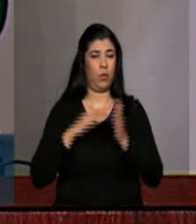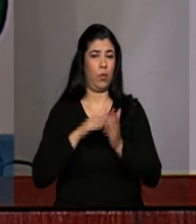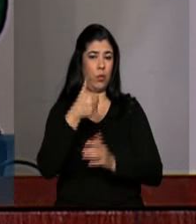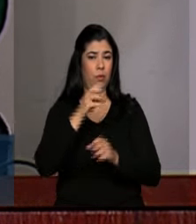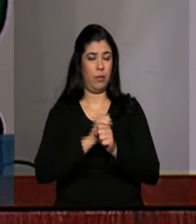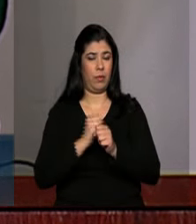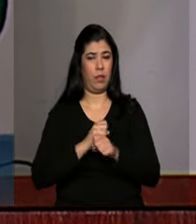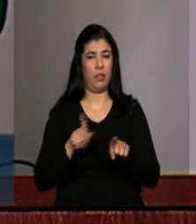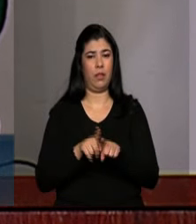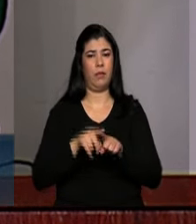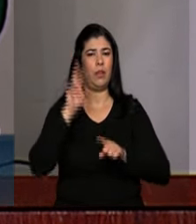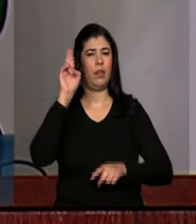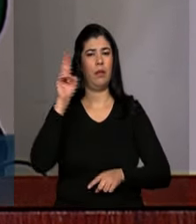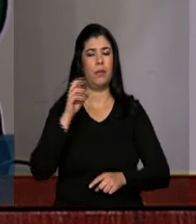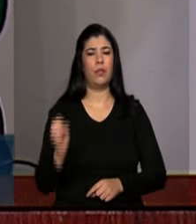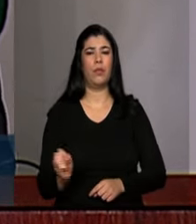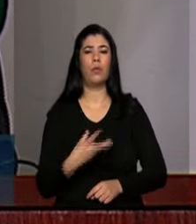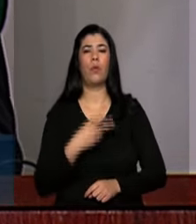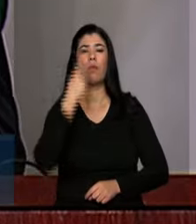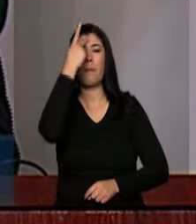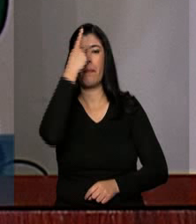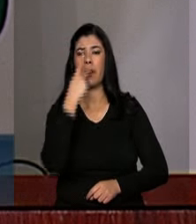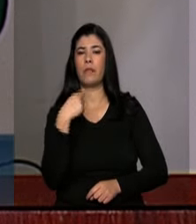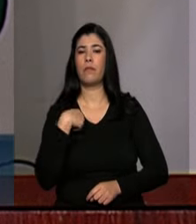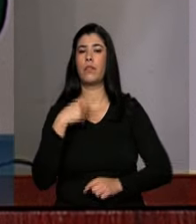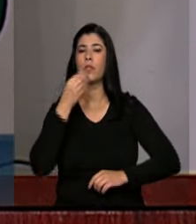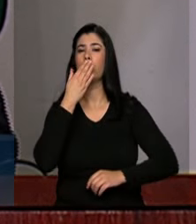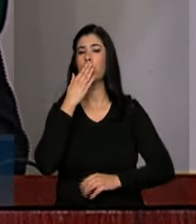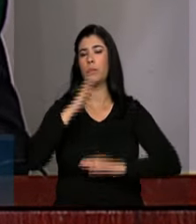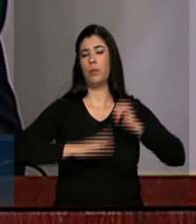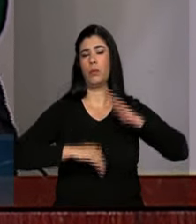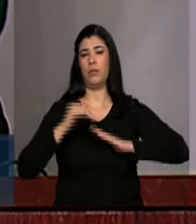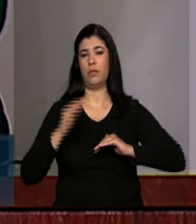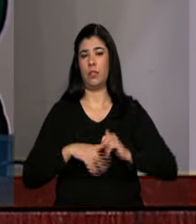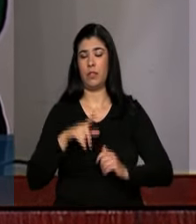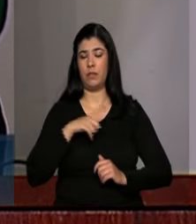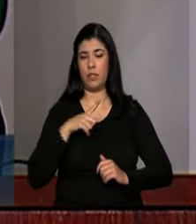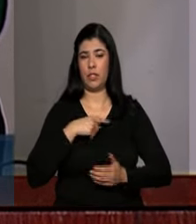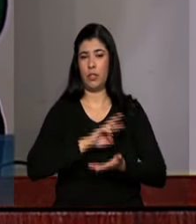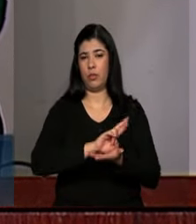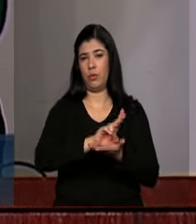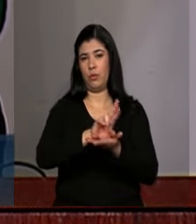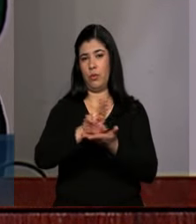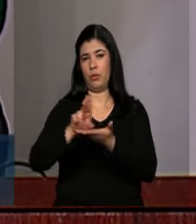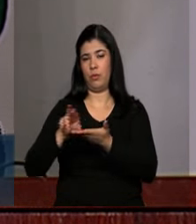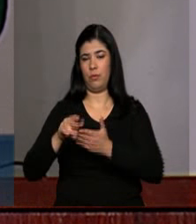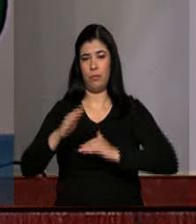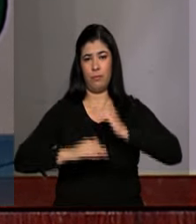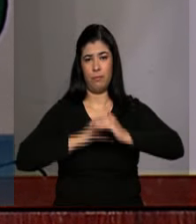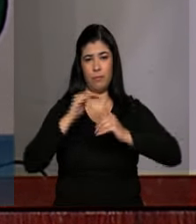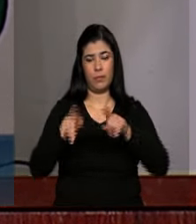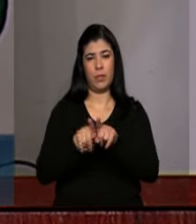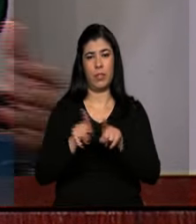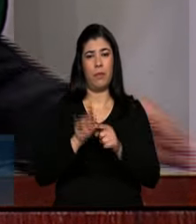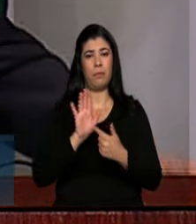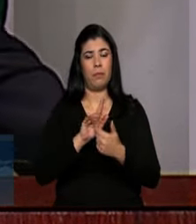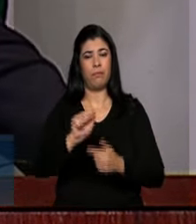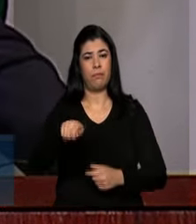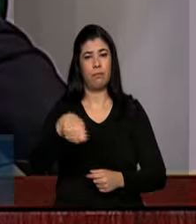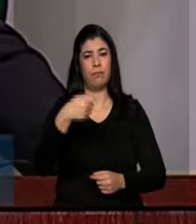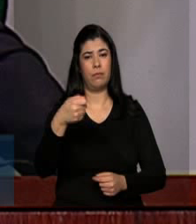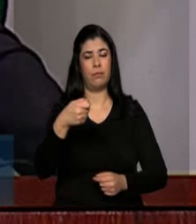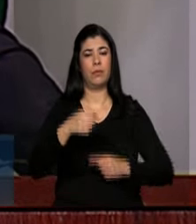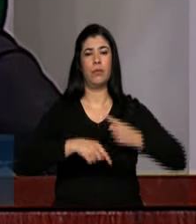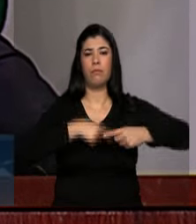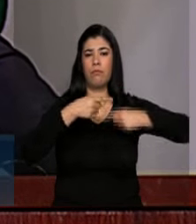década representa um novo perfil de profissional que, dada sua grande diversidade, marca uma renovação geracional